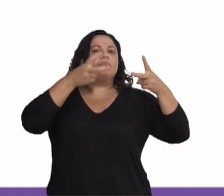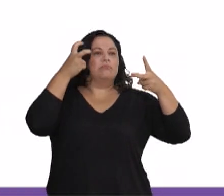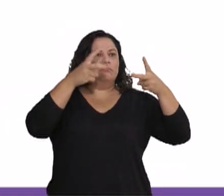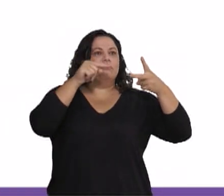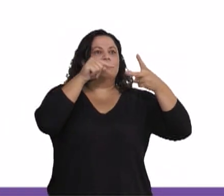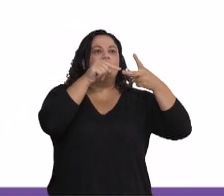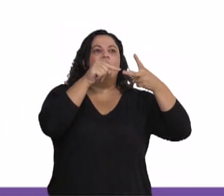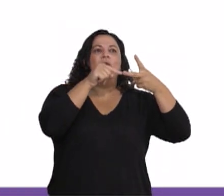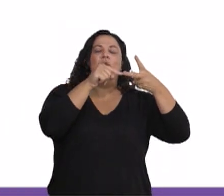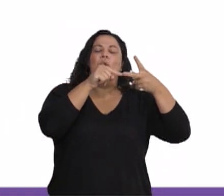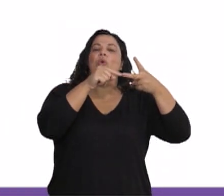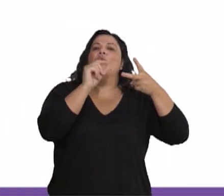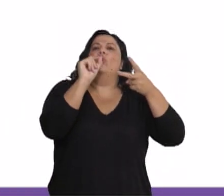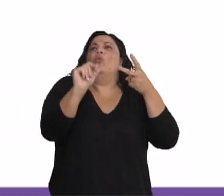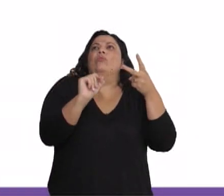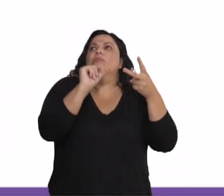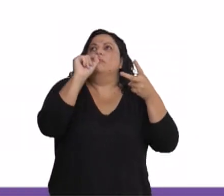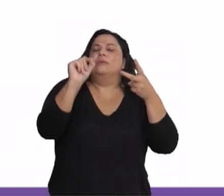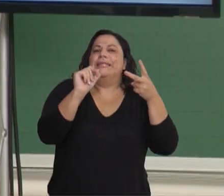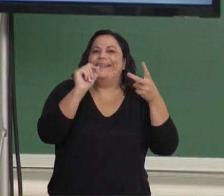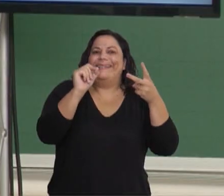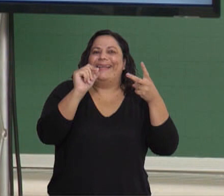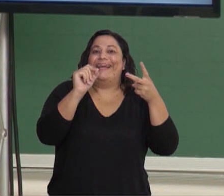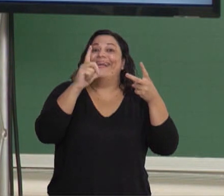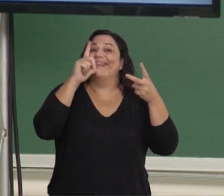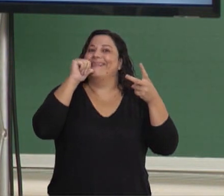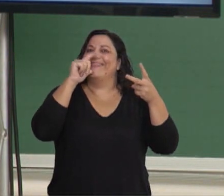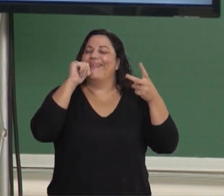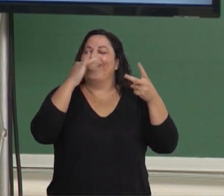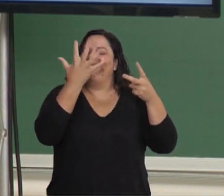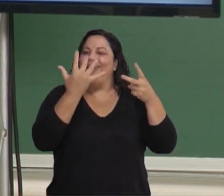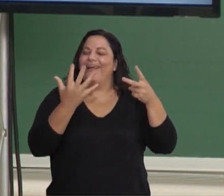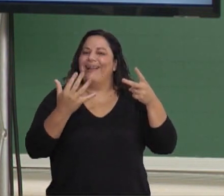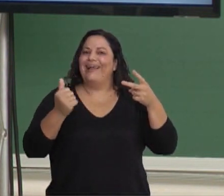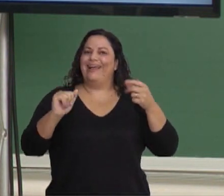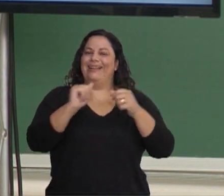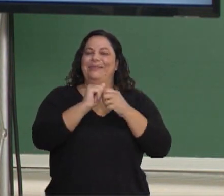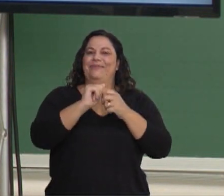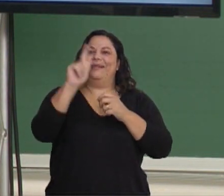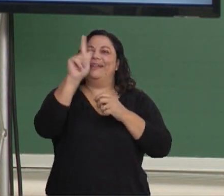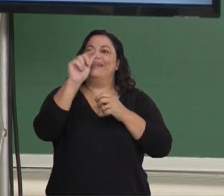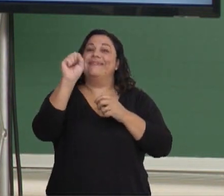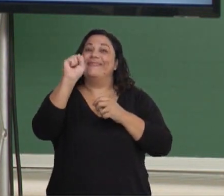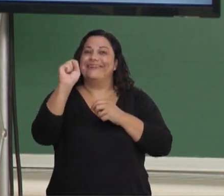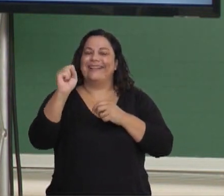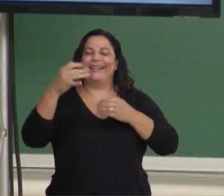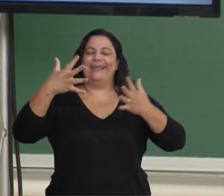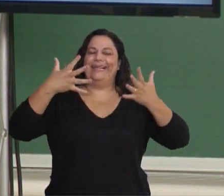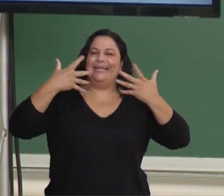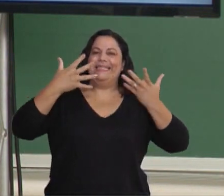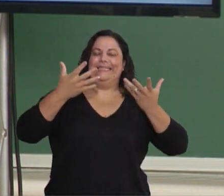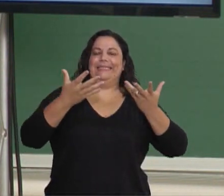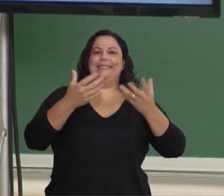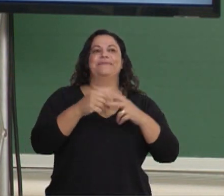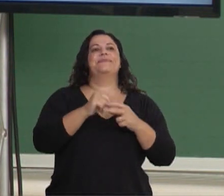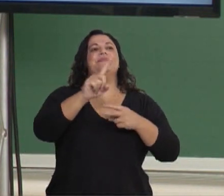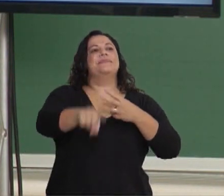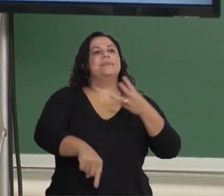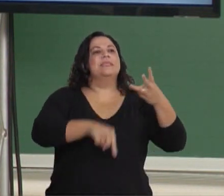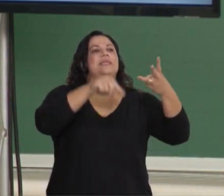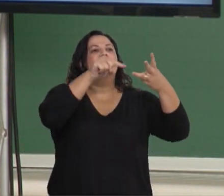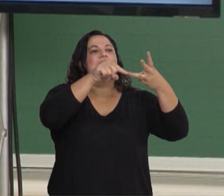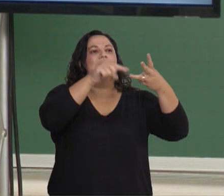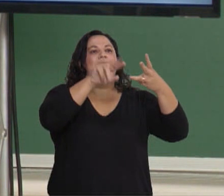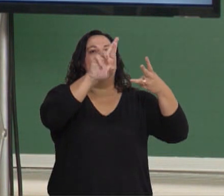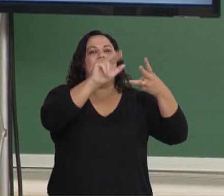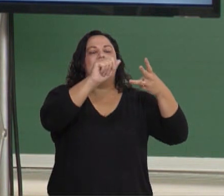muito mais em fluidos, ou seja, estruturas líquidas e gasosas. Já a irradiação, ou a radiação térmica que